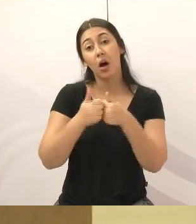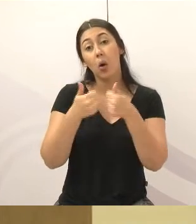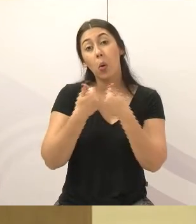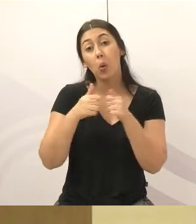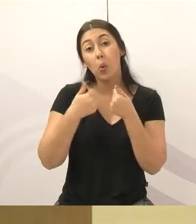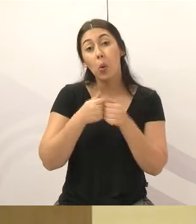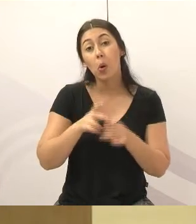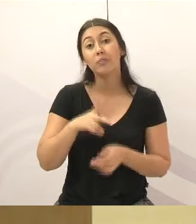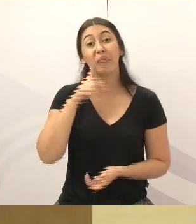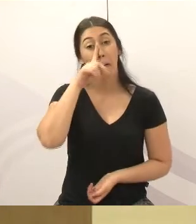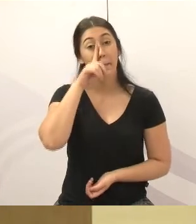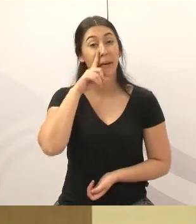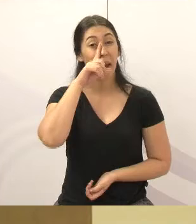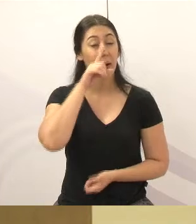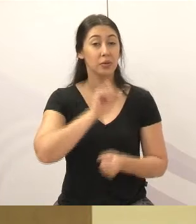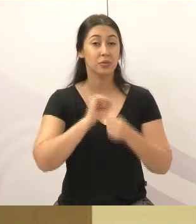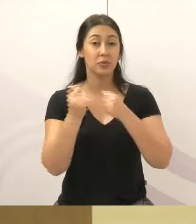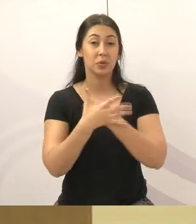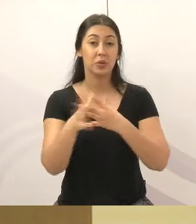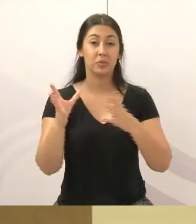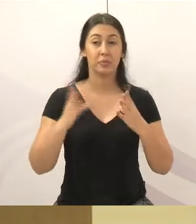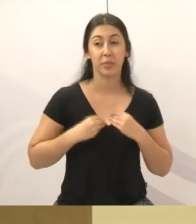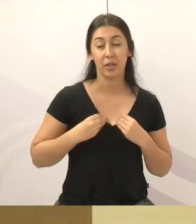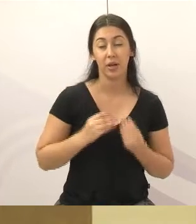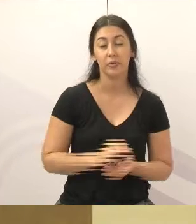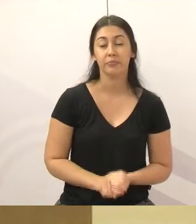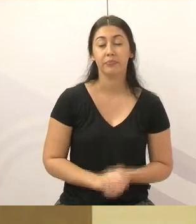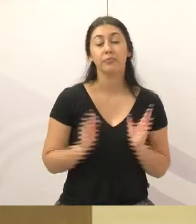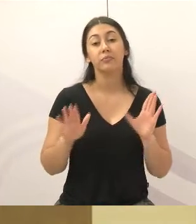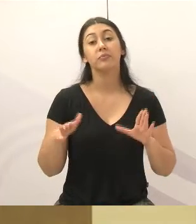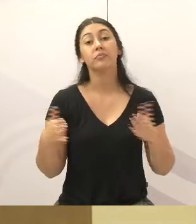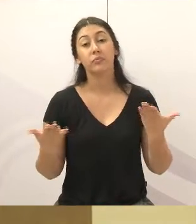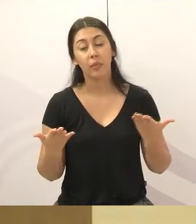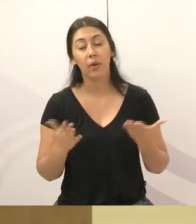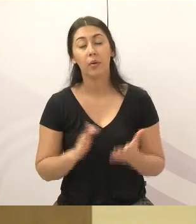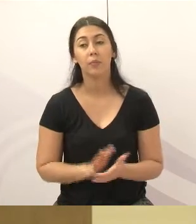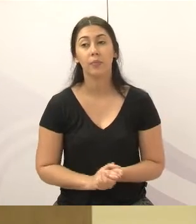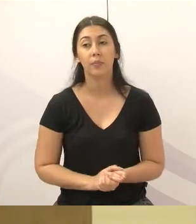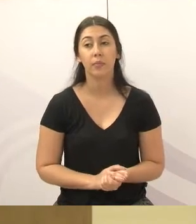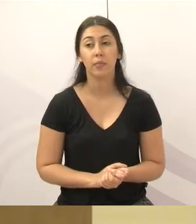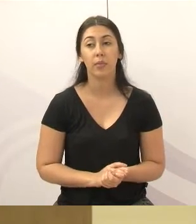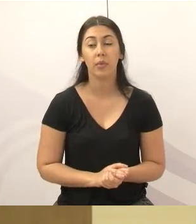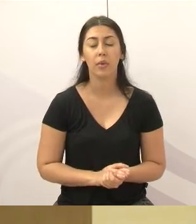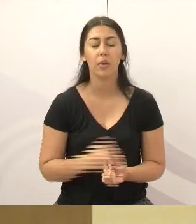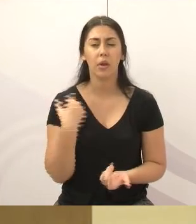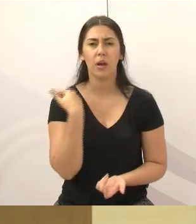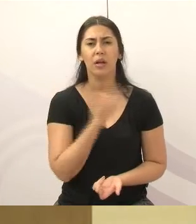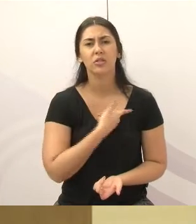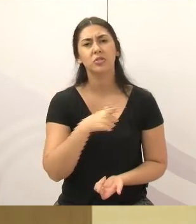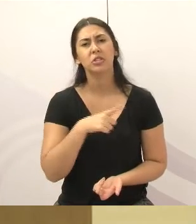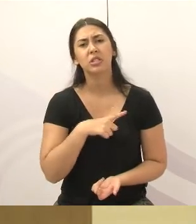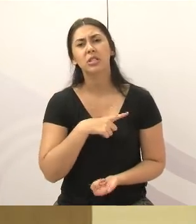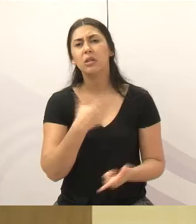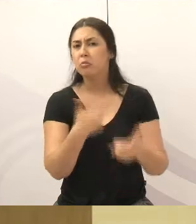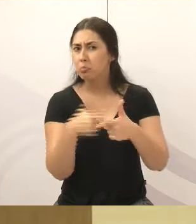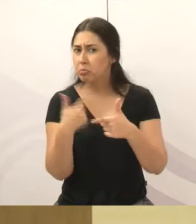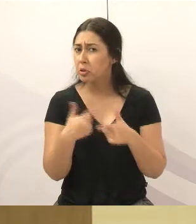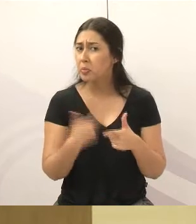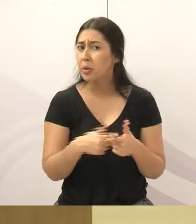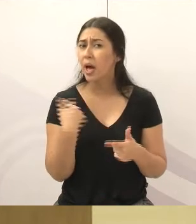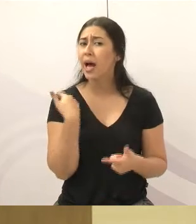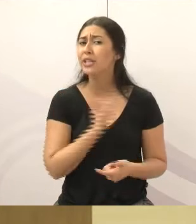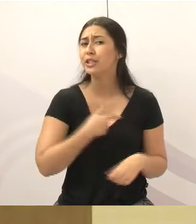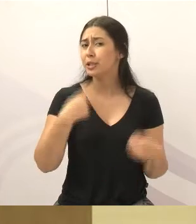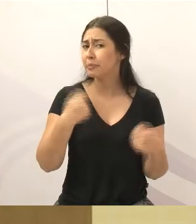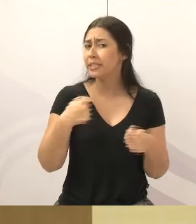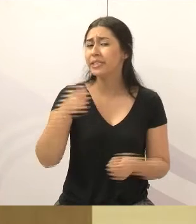de vir a contrair o coronavírus. Então, só por aí, nós temos aqui uma questão que vale a pena a gente